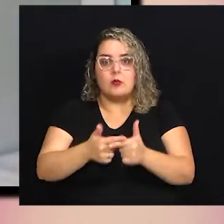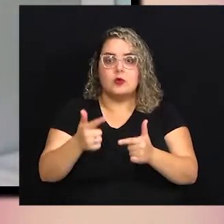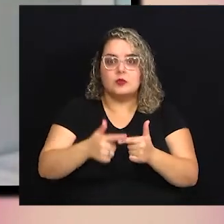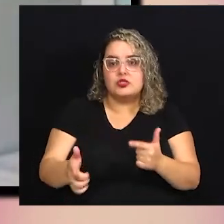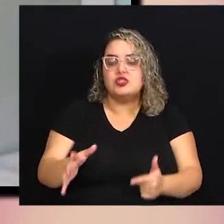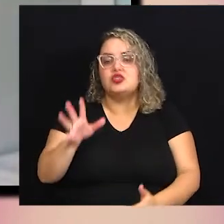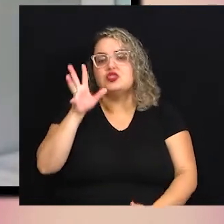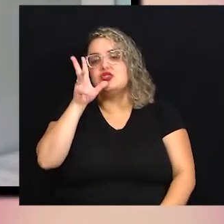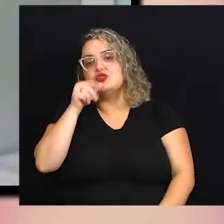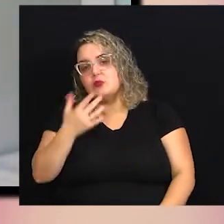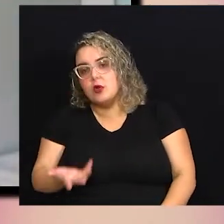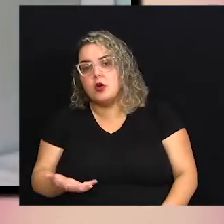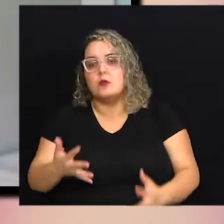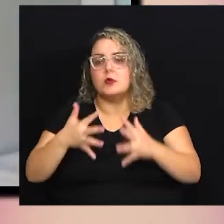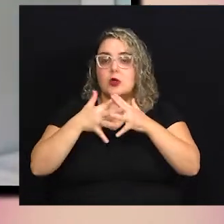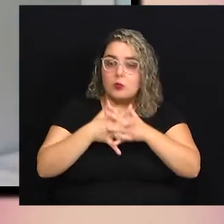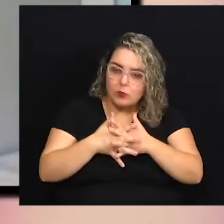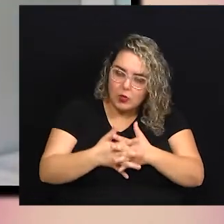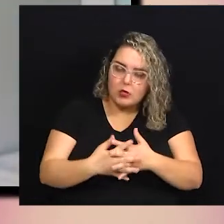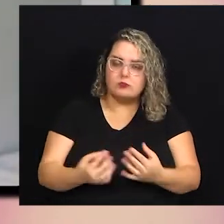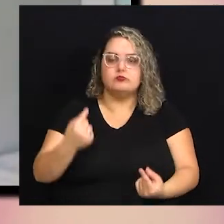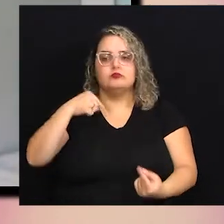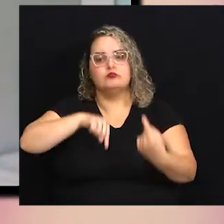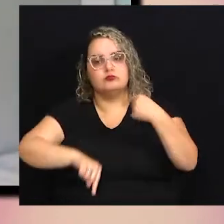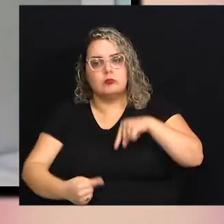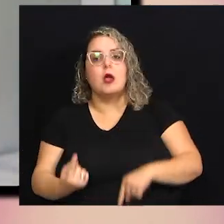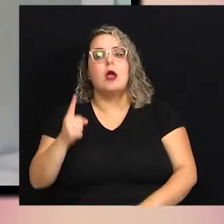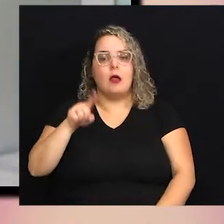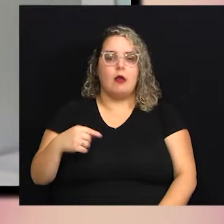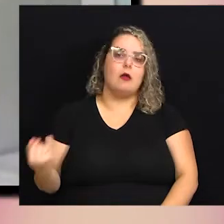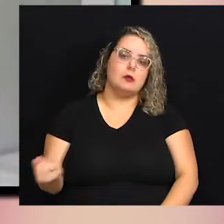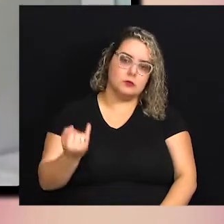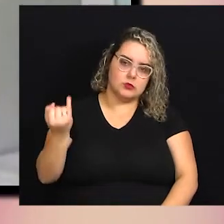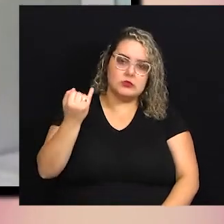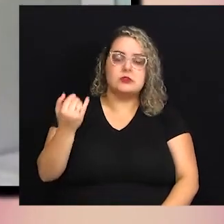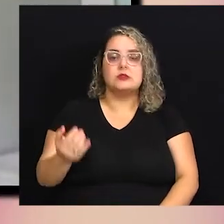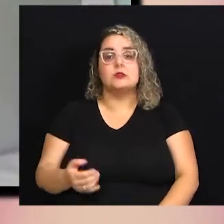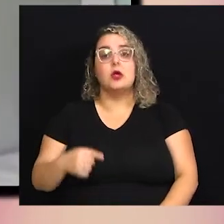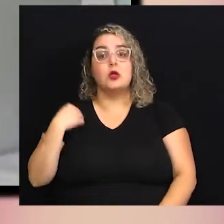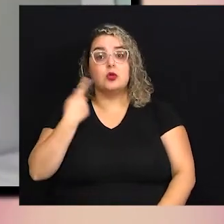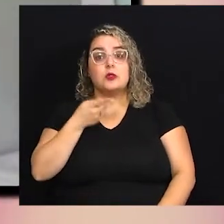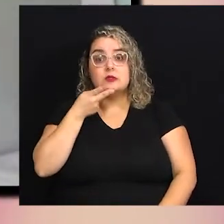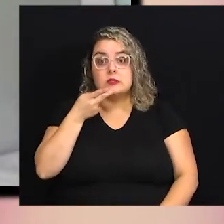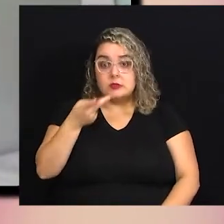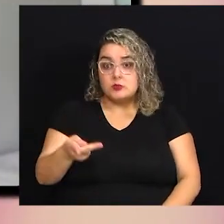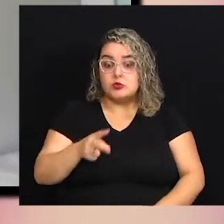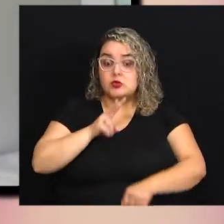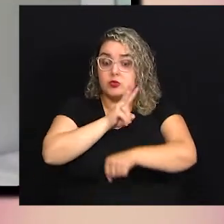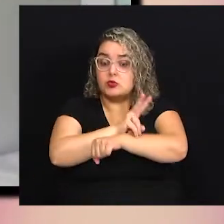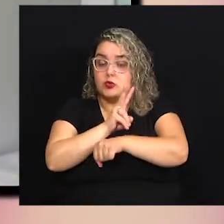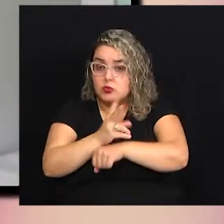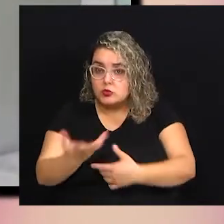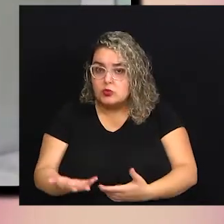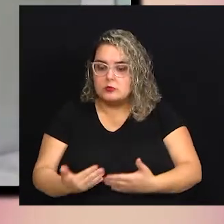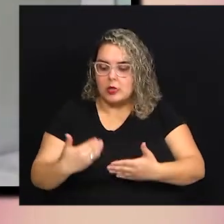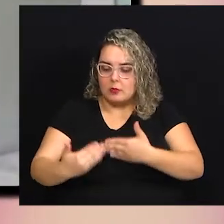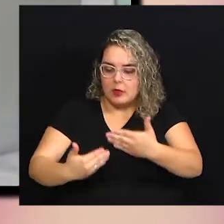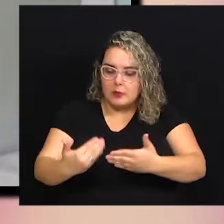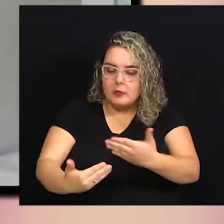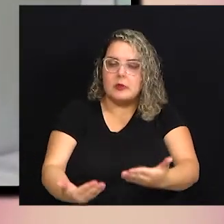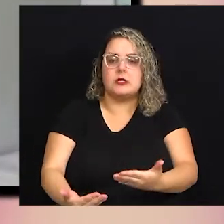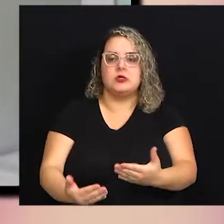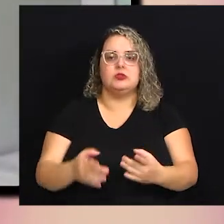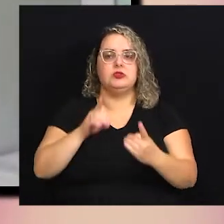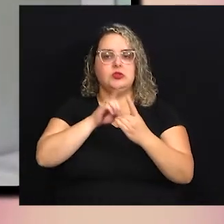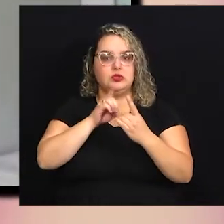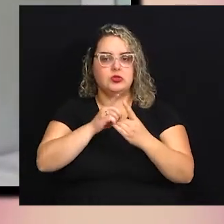de retardo, de complicações metabólicas, é extremamente importante. A gente enfatiza esses cuidados